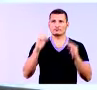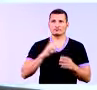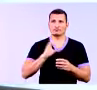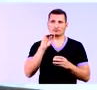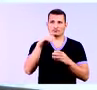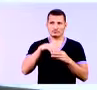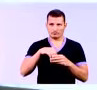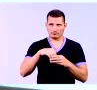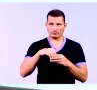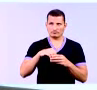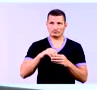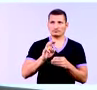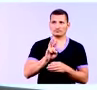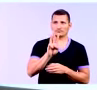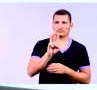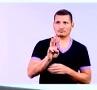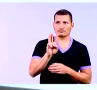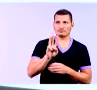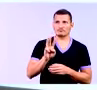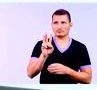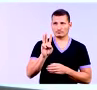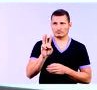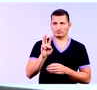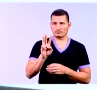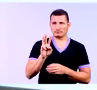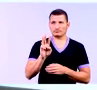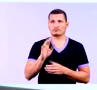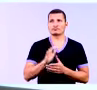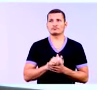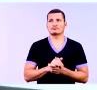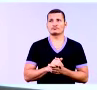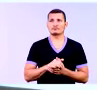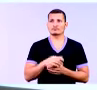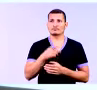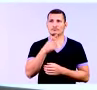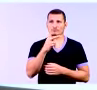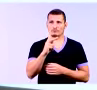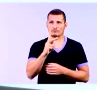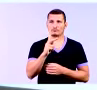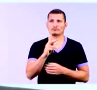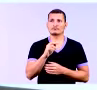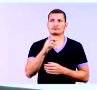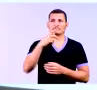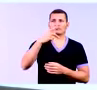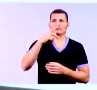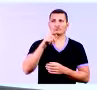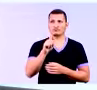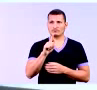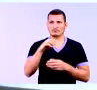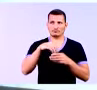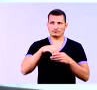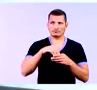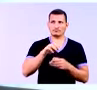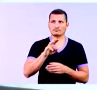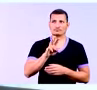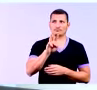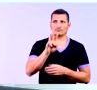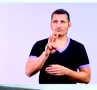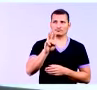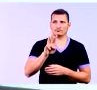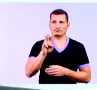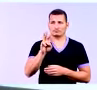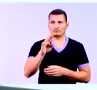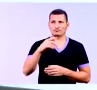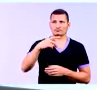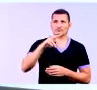do diretório www, observem bem, se suas páginas estão dentro do diretório www, seja